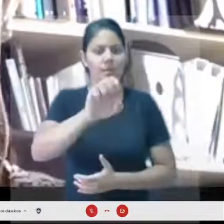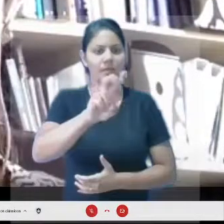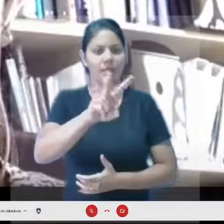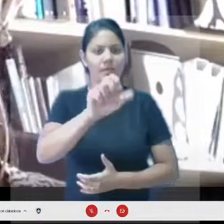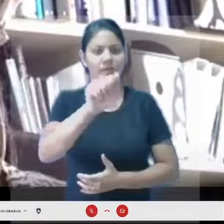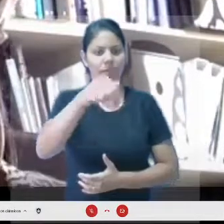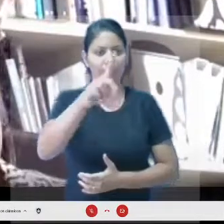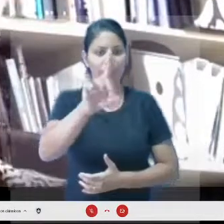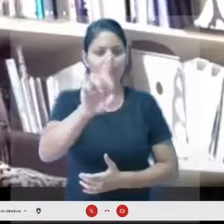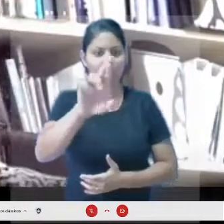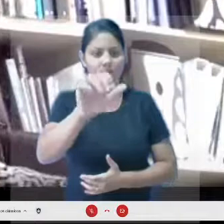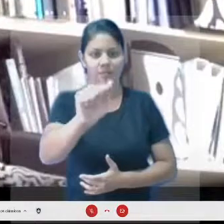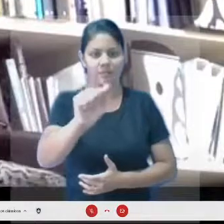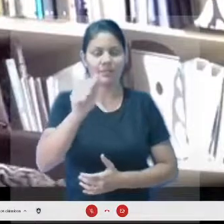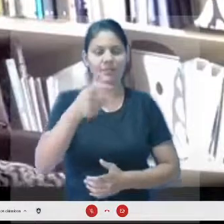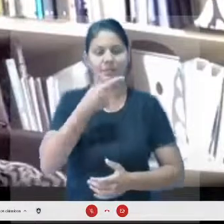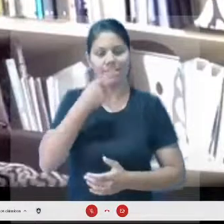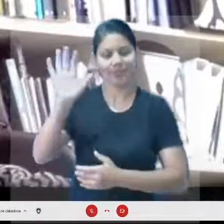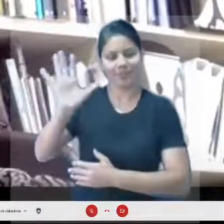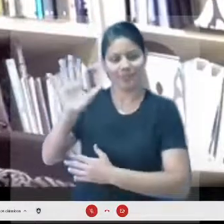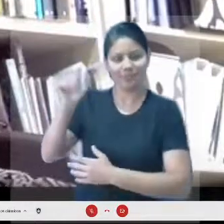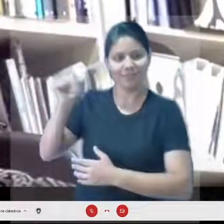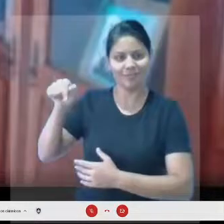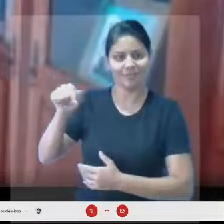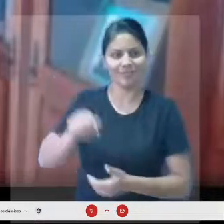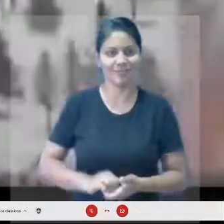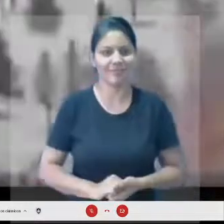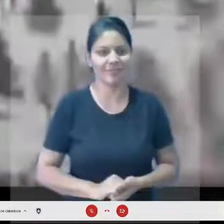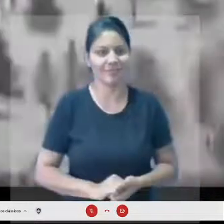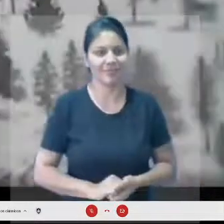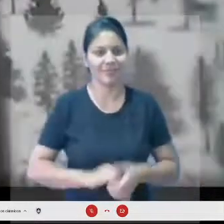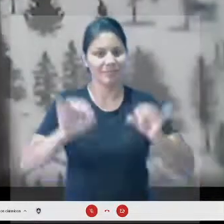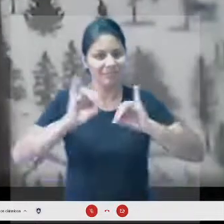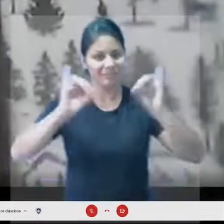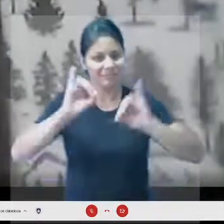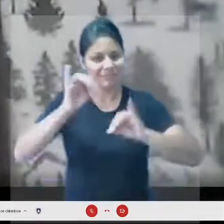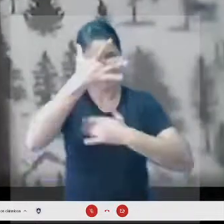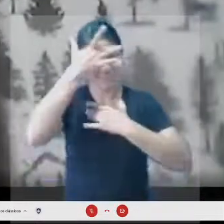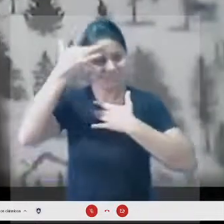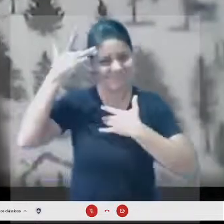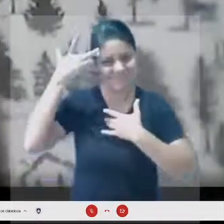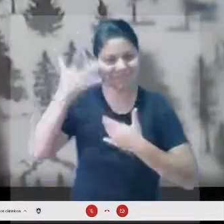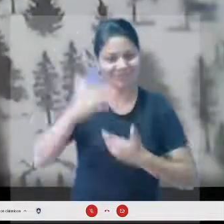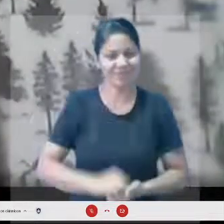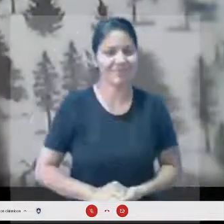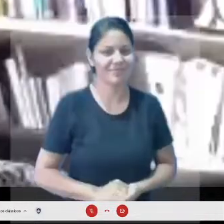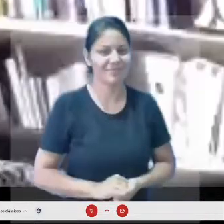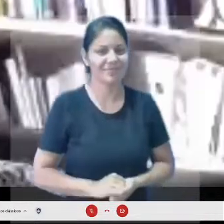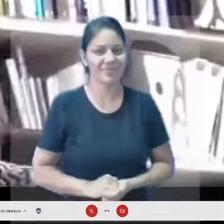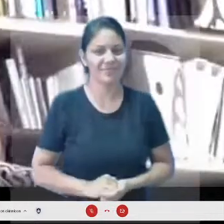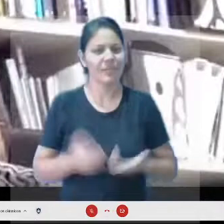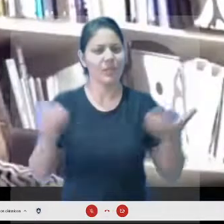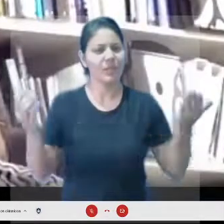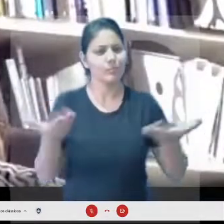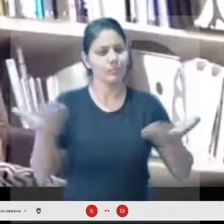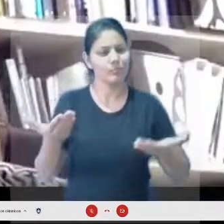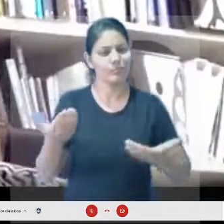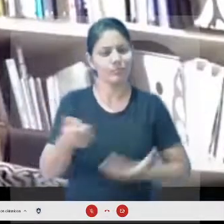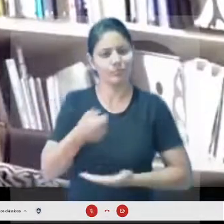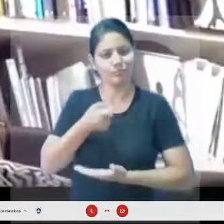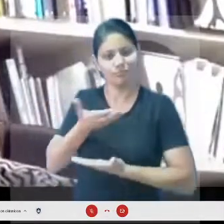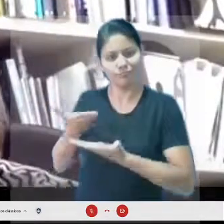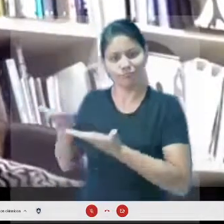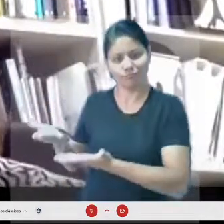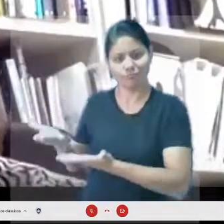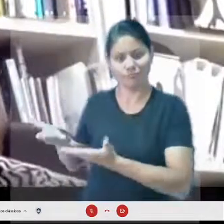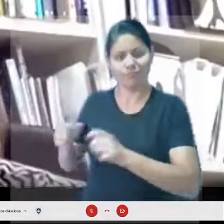Evandra, dá um tchauzinho. Olá, pessoal. E eu passo agora a palavra para fazer